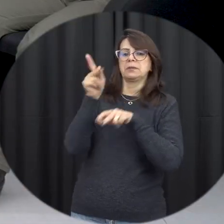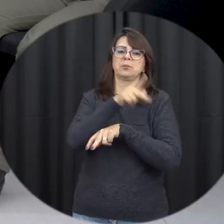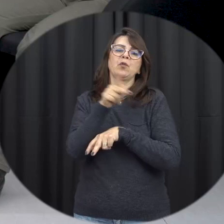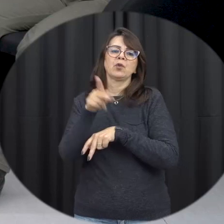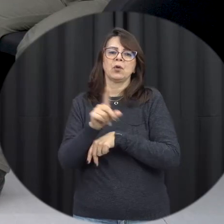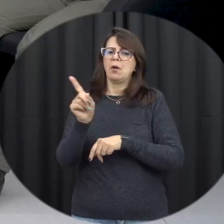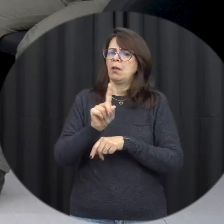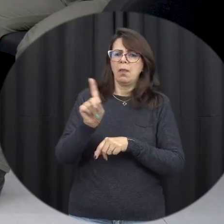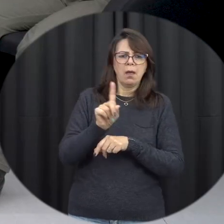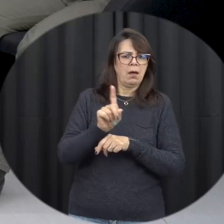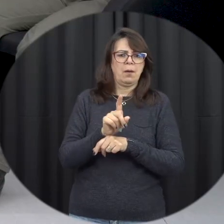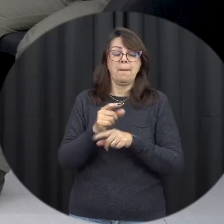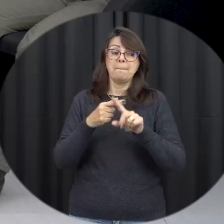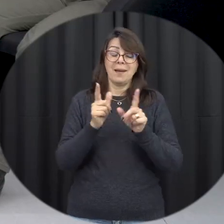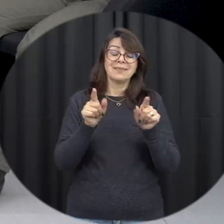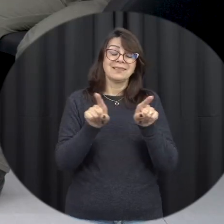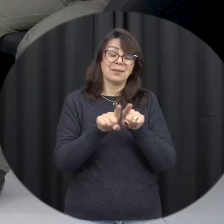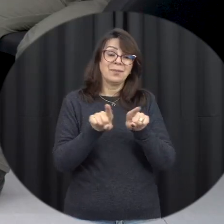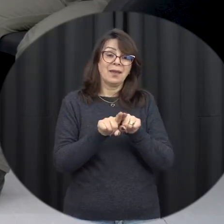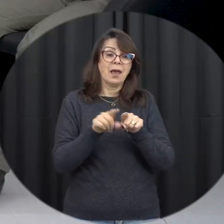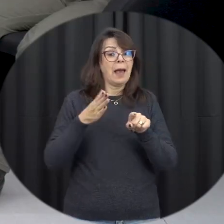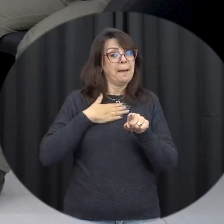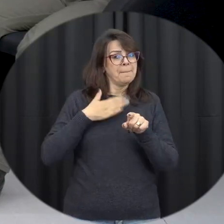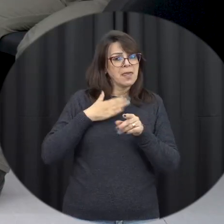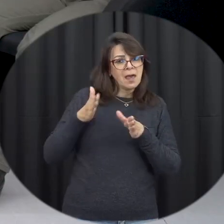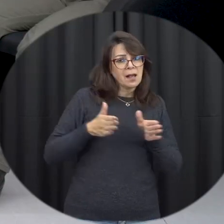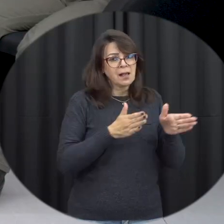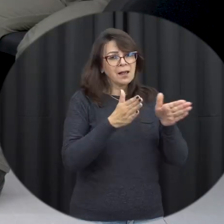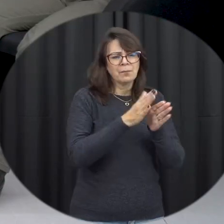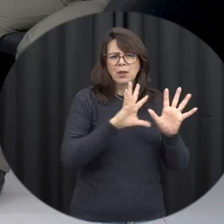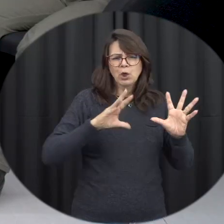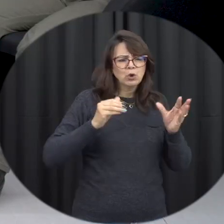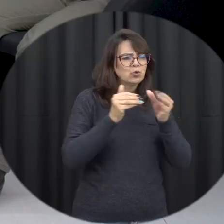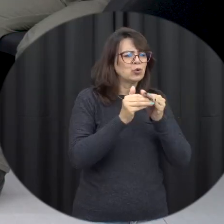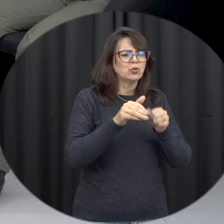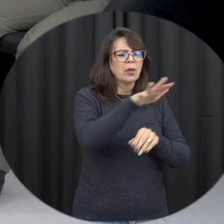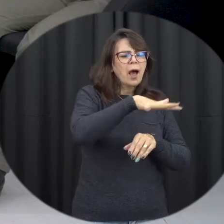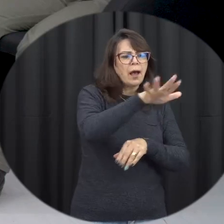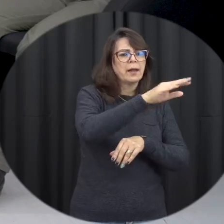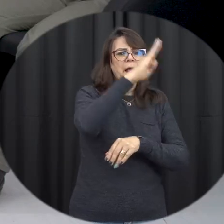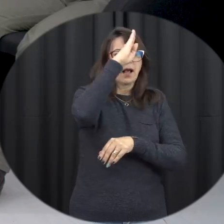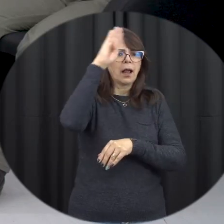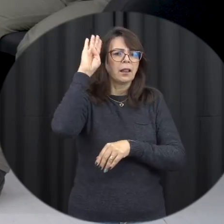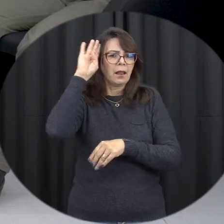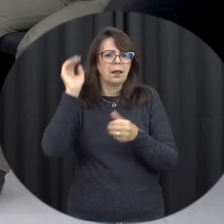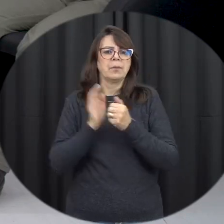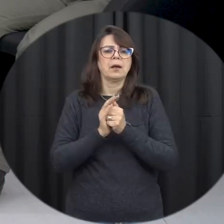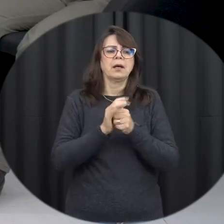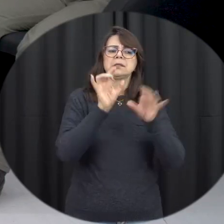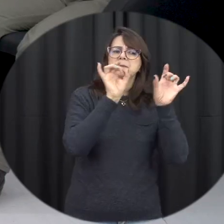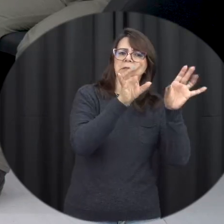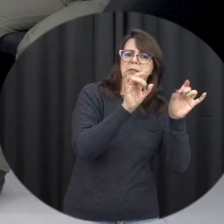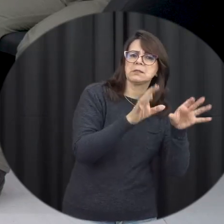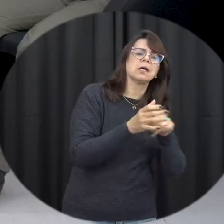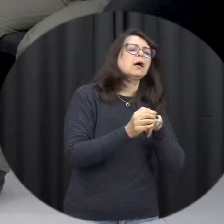especializar para ser docente em algum momento. Mas, e também a minha trajetória era tudo acadêmica, porque então